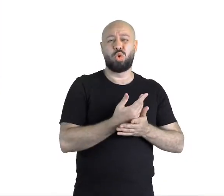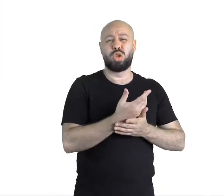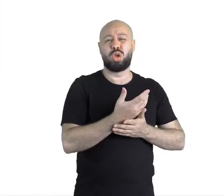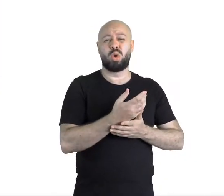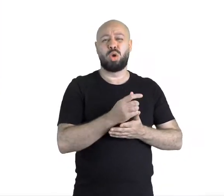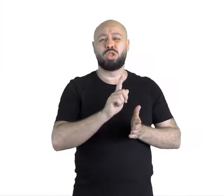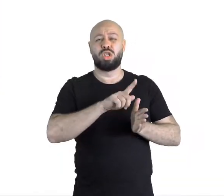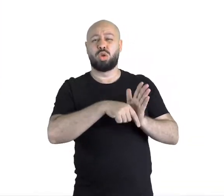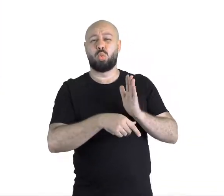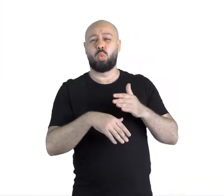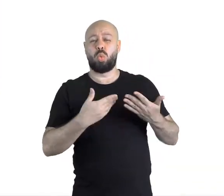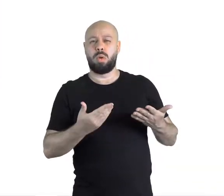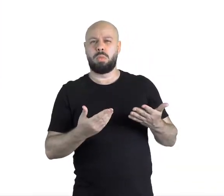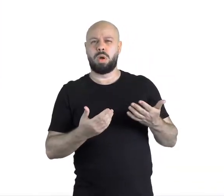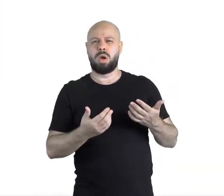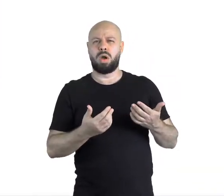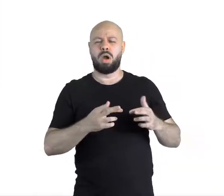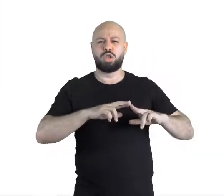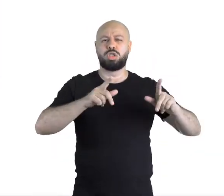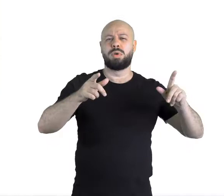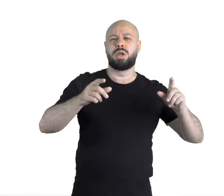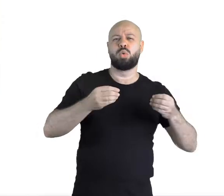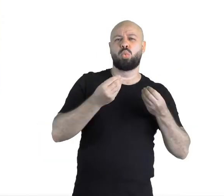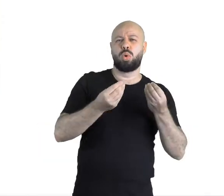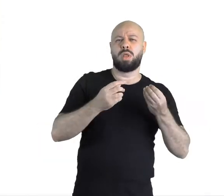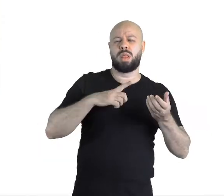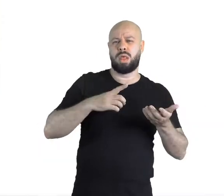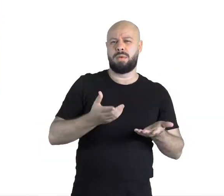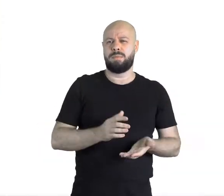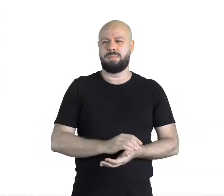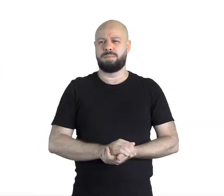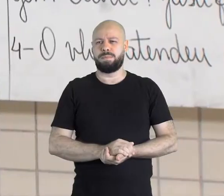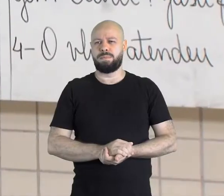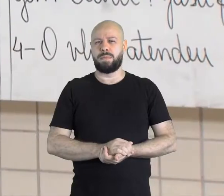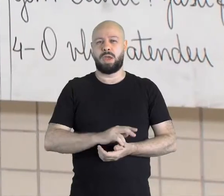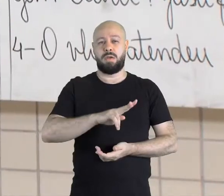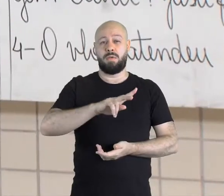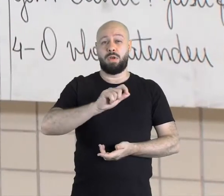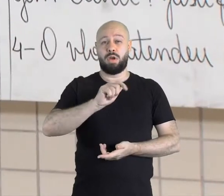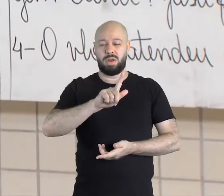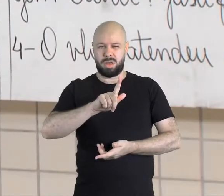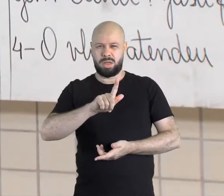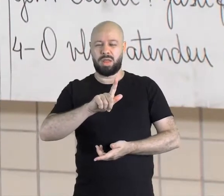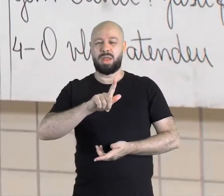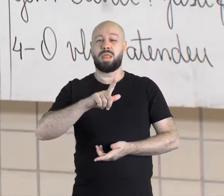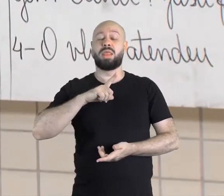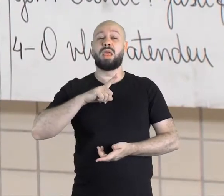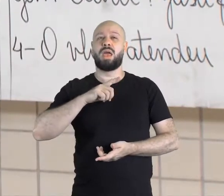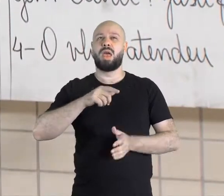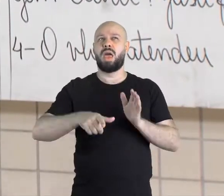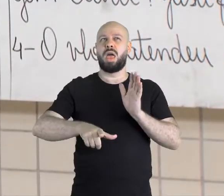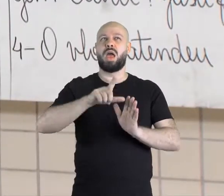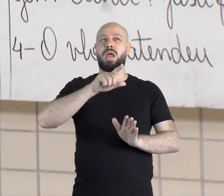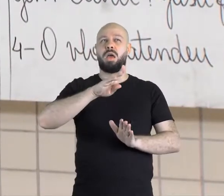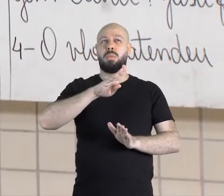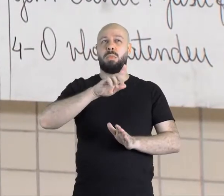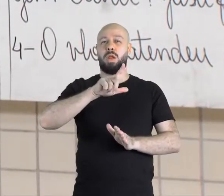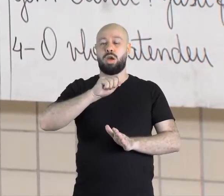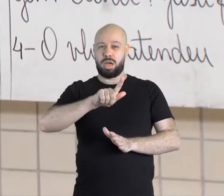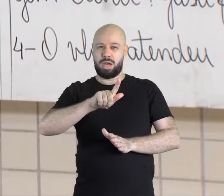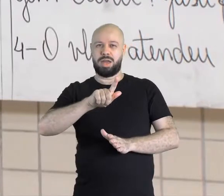O que ele tem de diferente? O vlog, nós vimos que ele veio do blog e ele